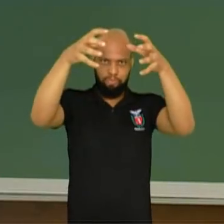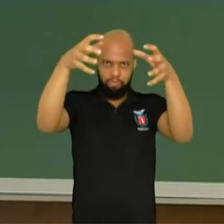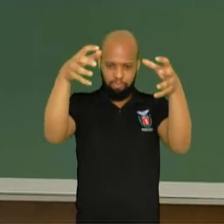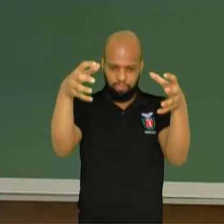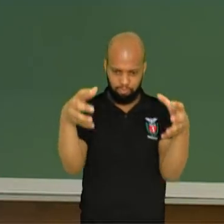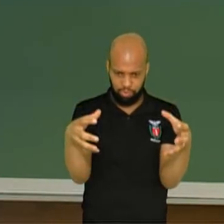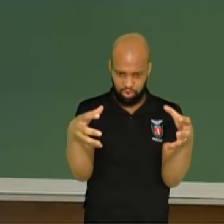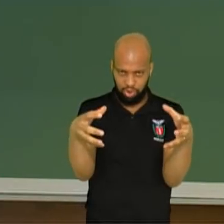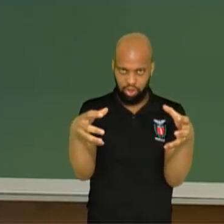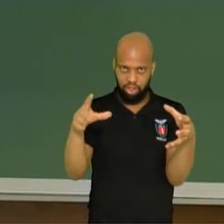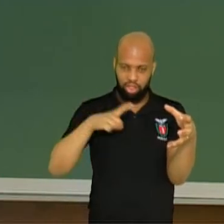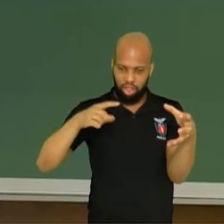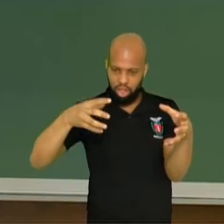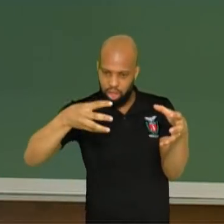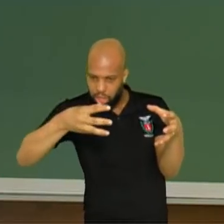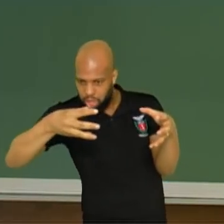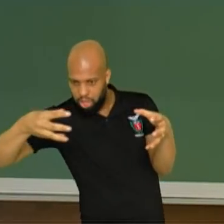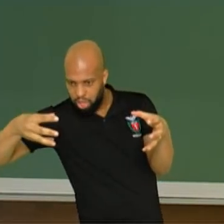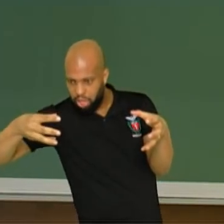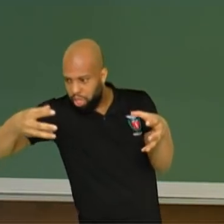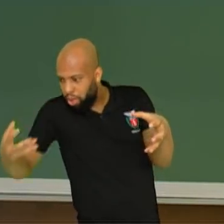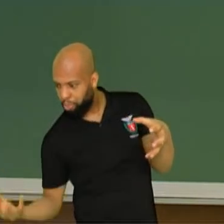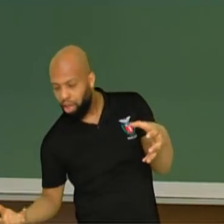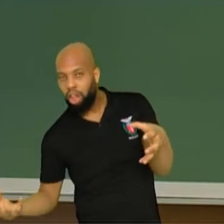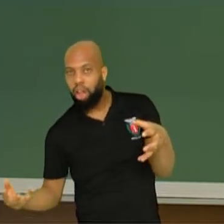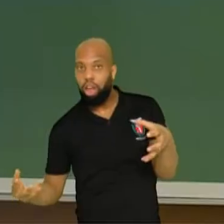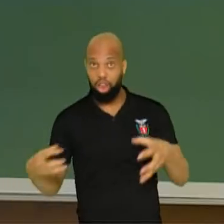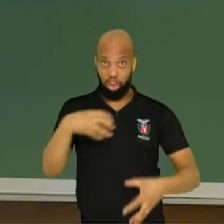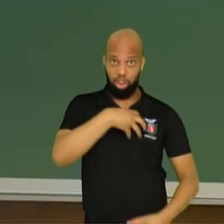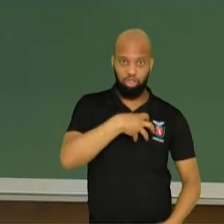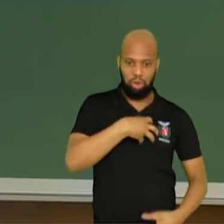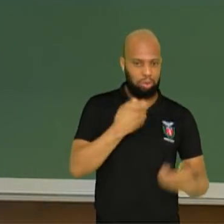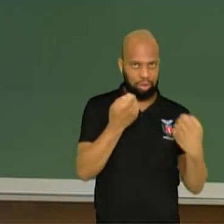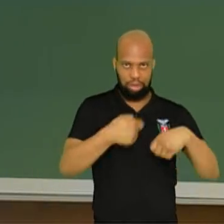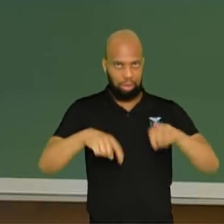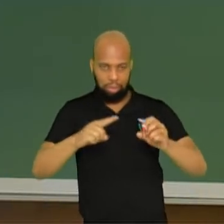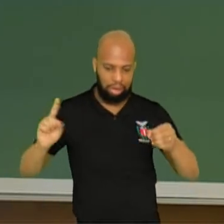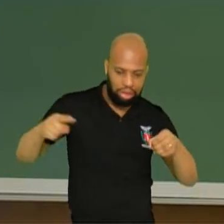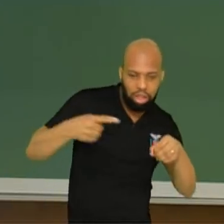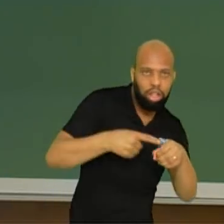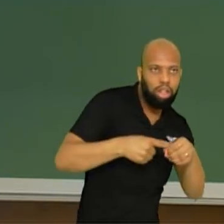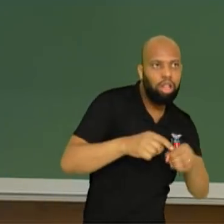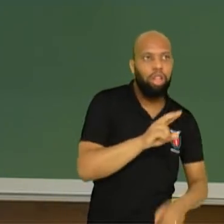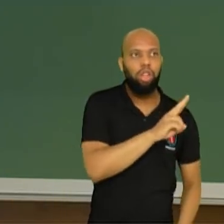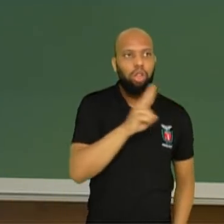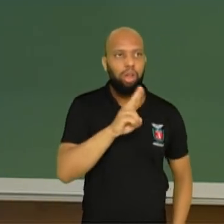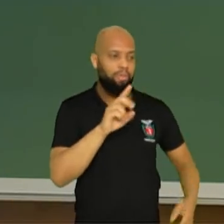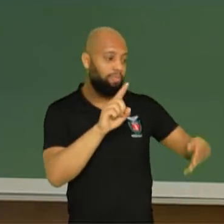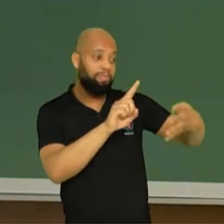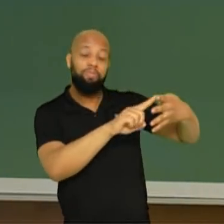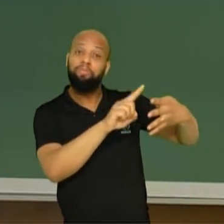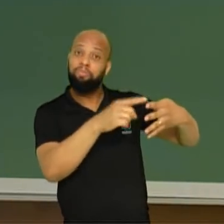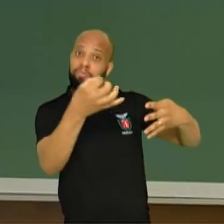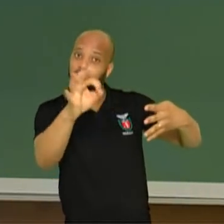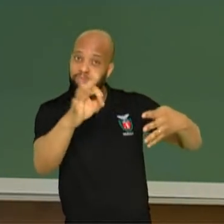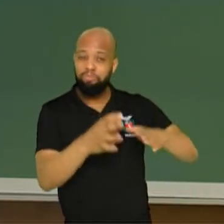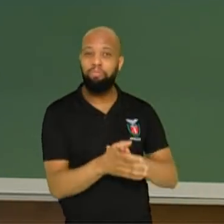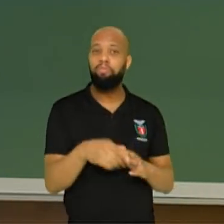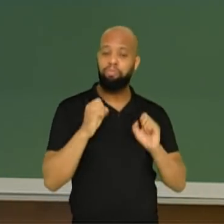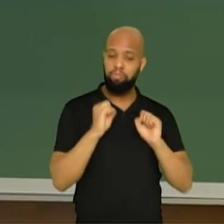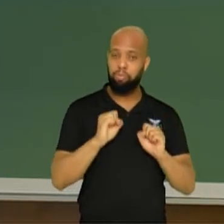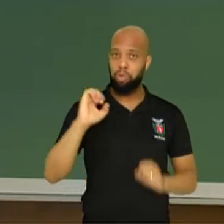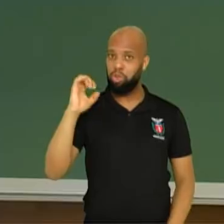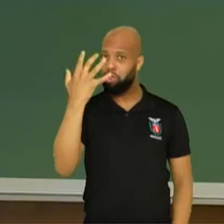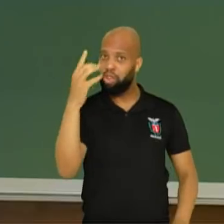pode se desprender dela. Essa reprodução, ela é assexuada e a gente chama de brotamento, que também pode acontecer lá